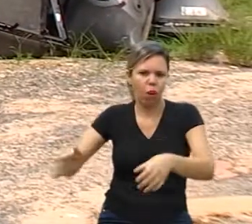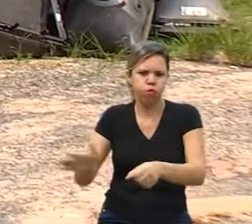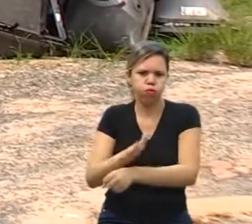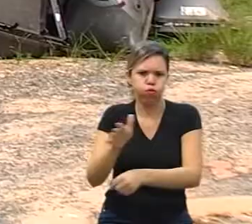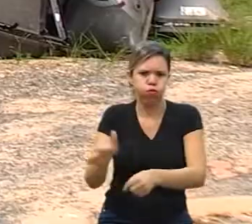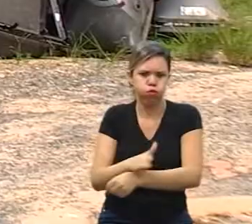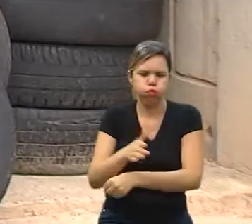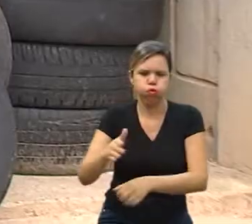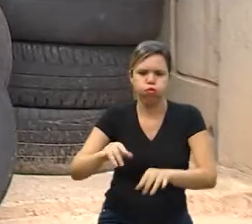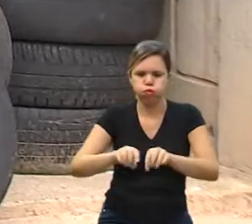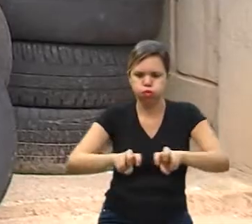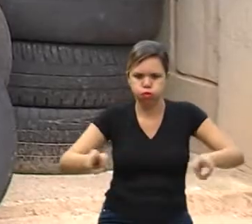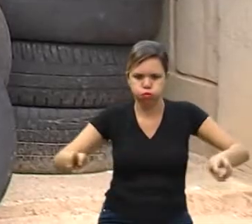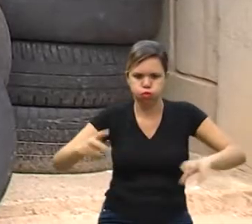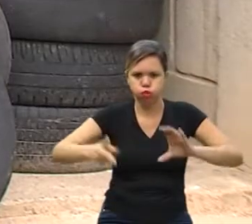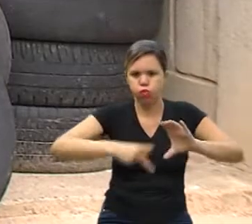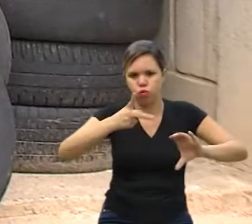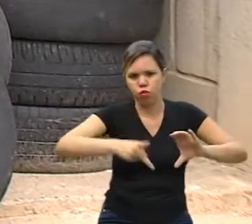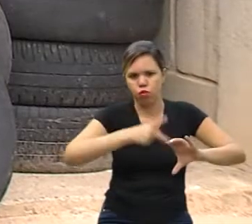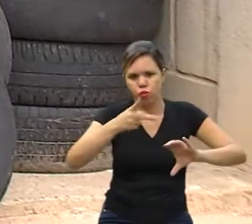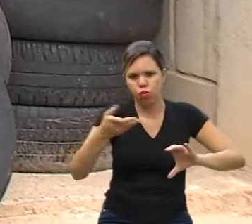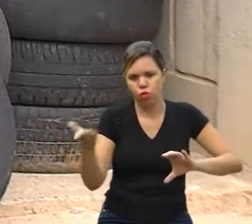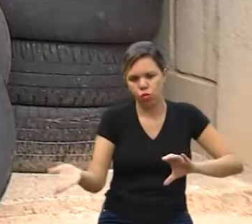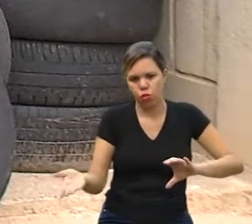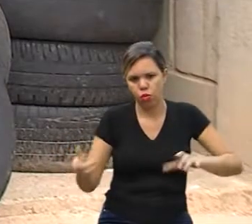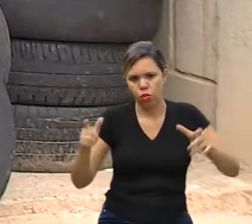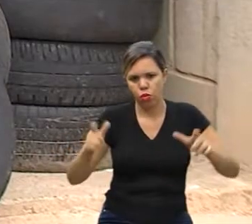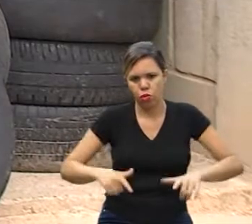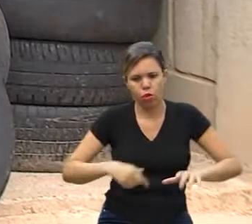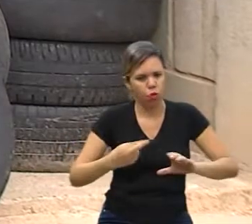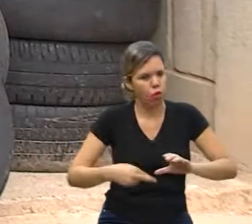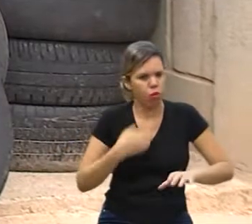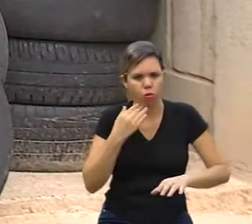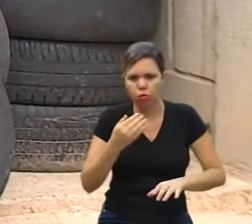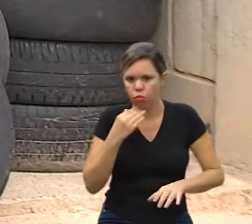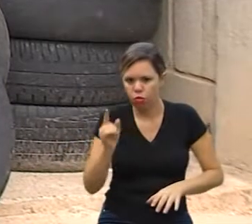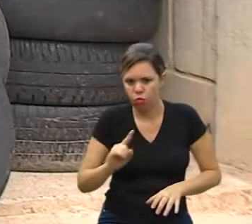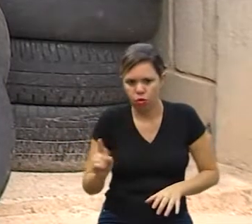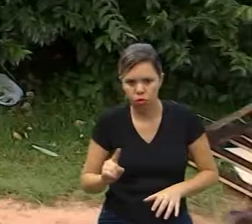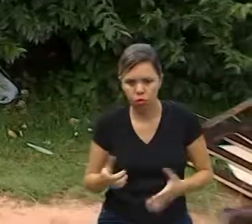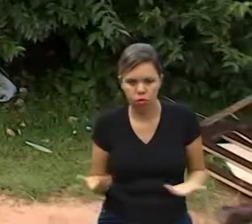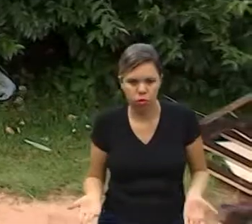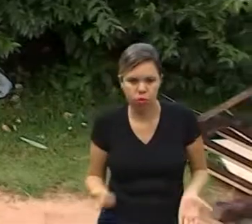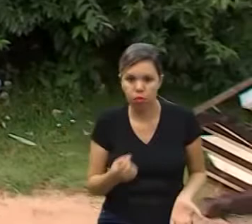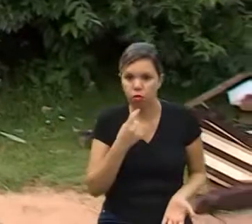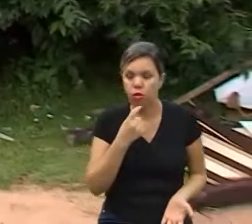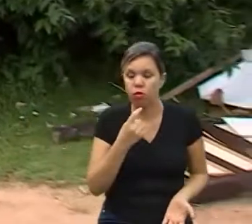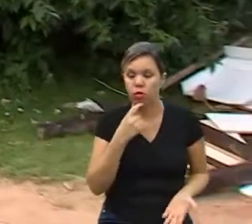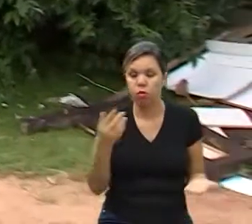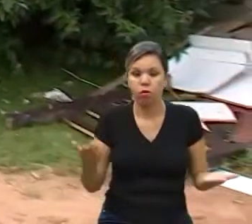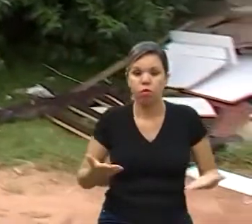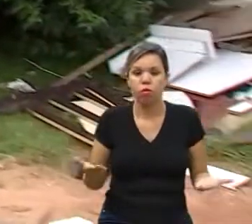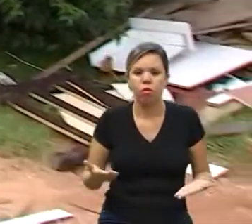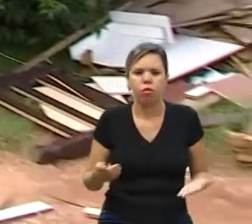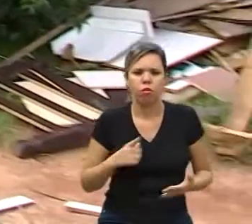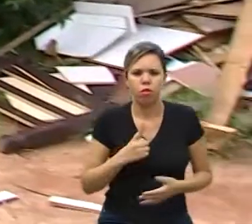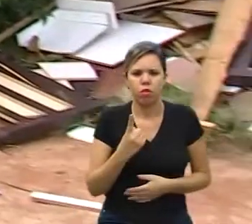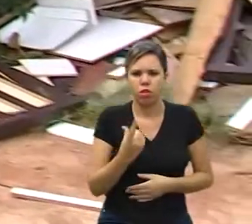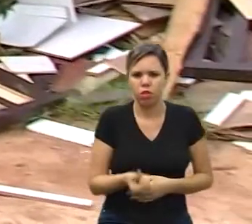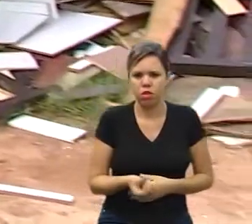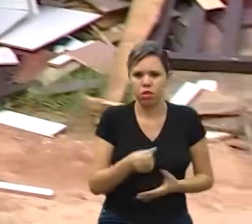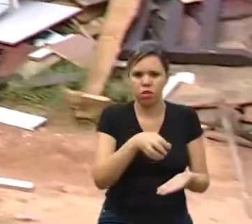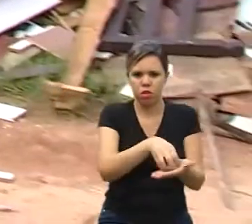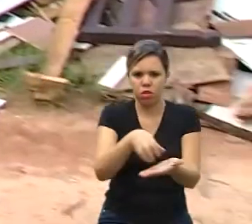está super cheia, de sofá e pneu. Ou seja, esse ecoponto já não é suficiente. Campinas hoje conta